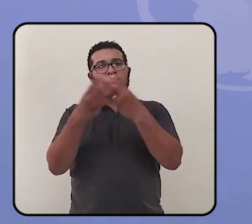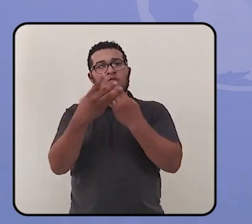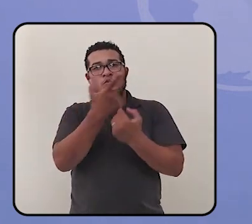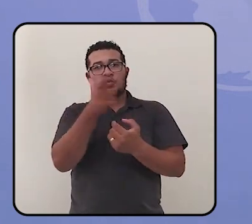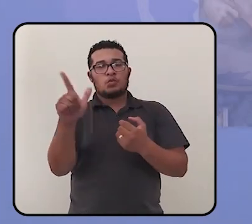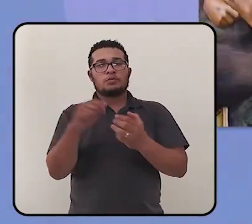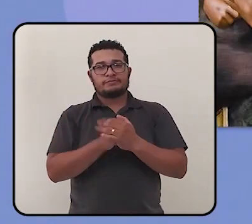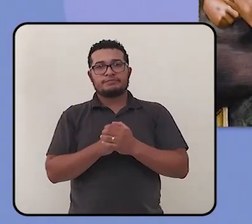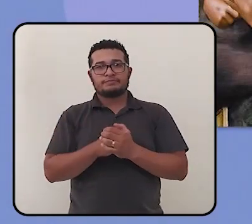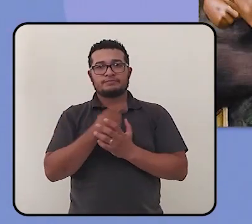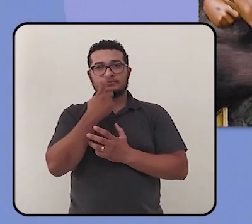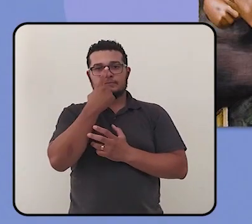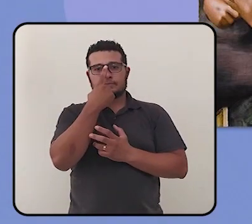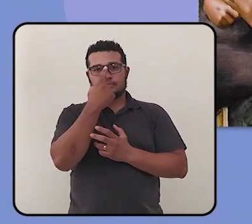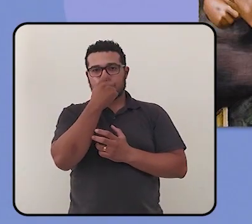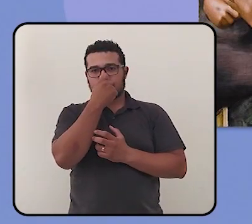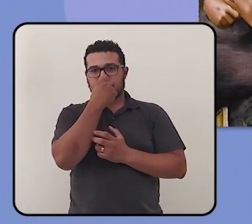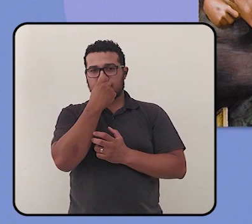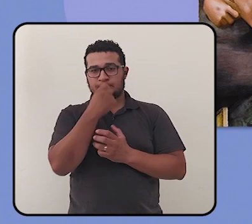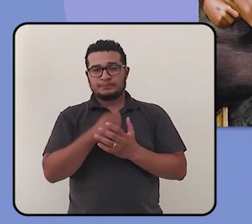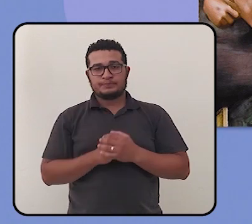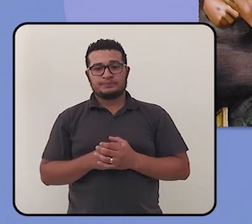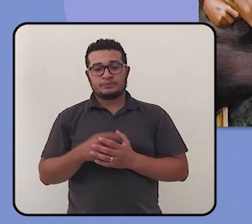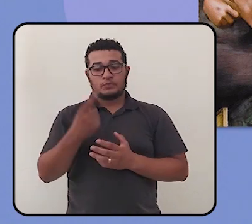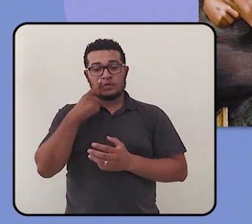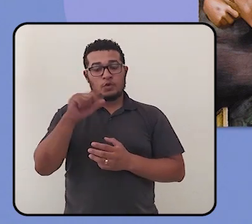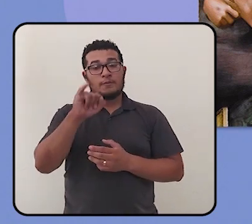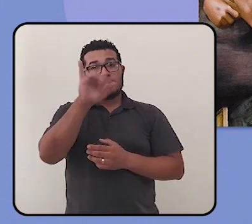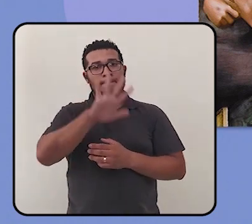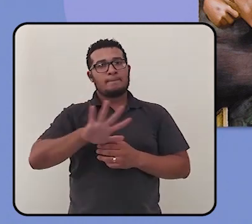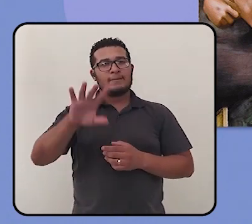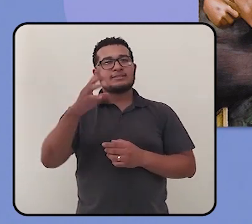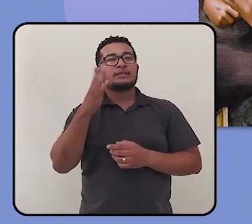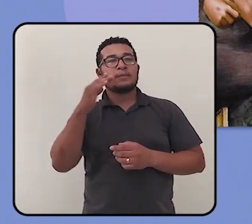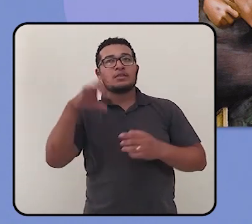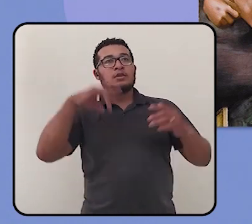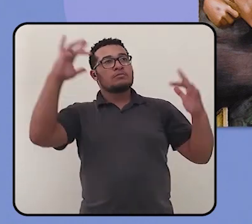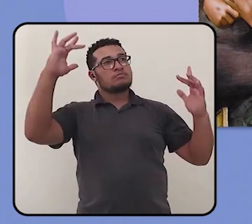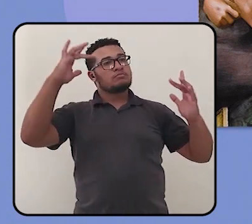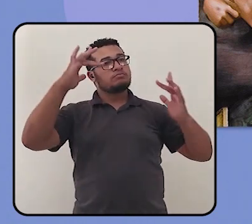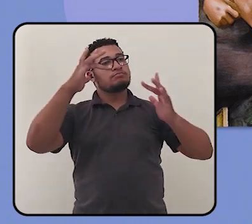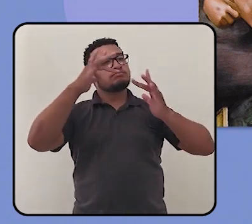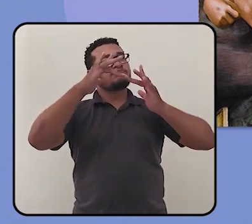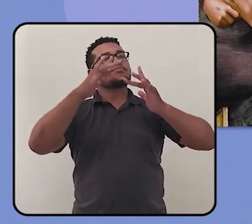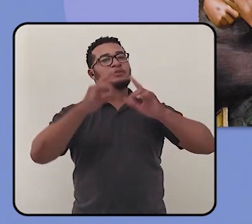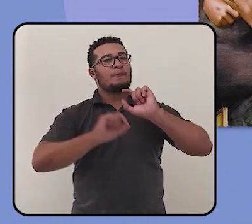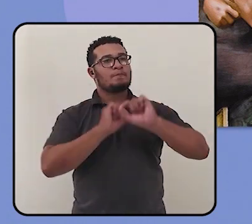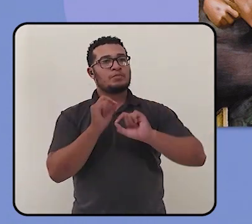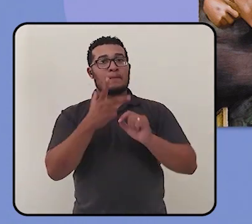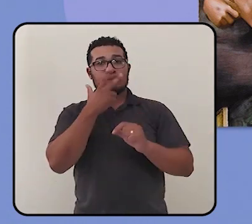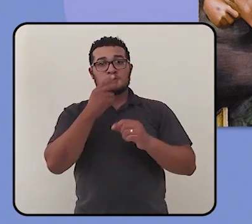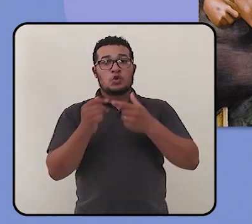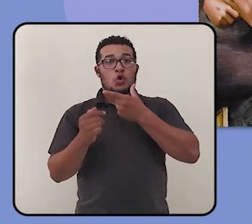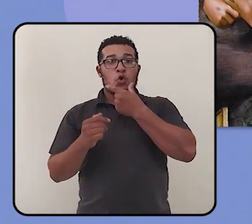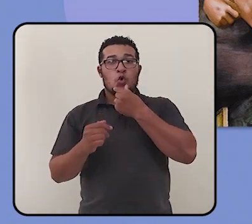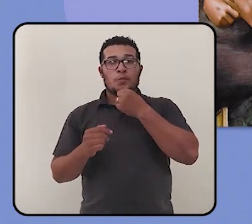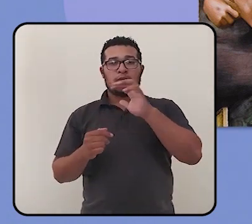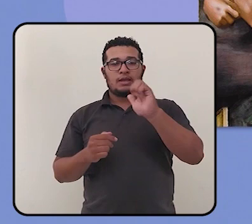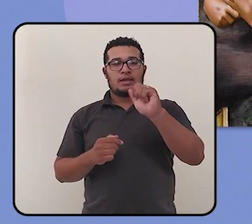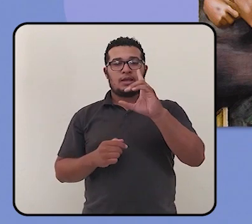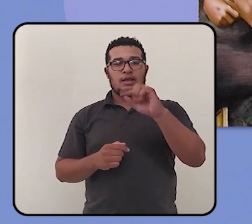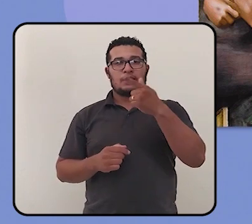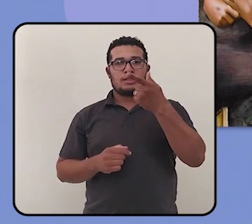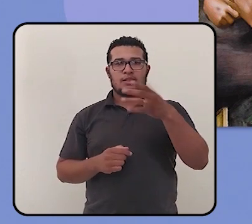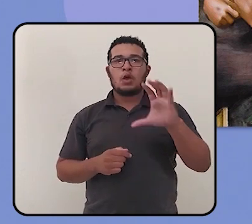próximo slide confira comigo a imagem fantástica é a criação de adão uma imagem que